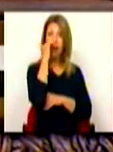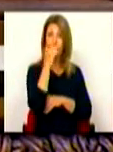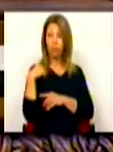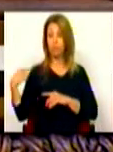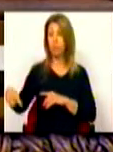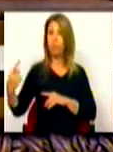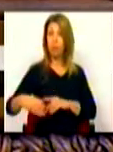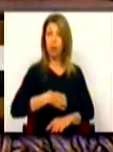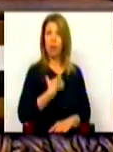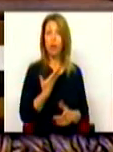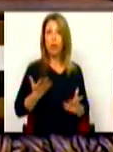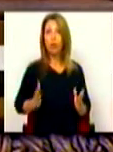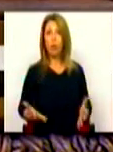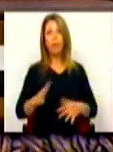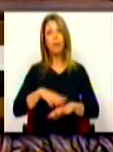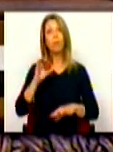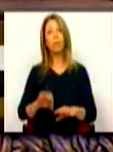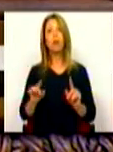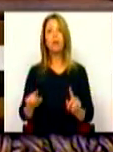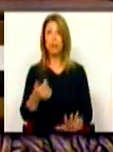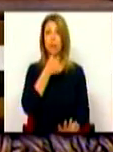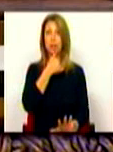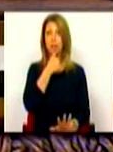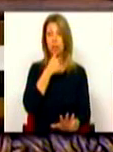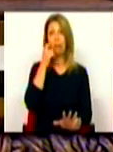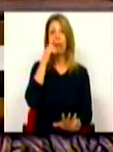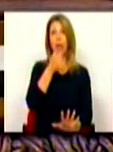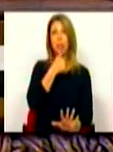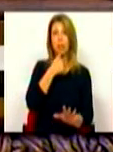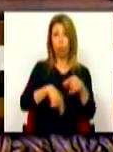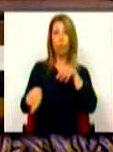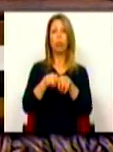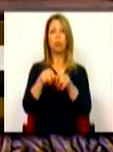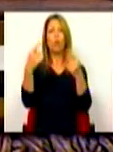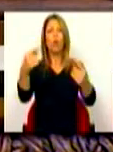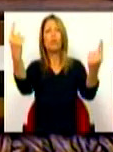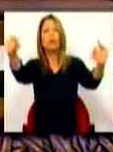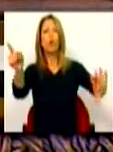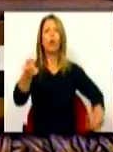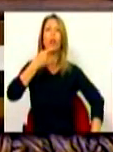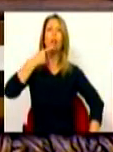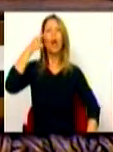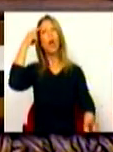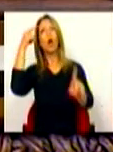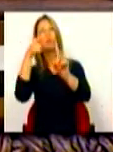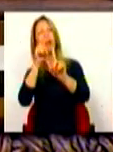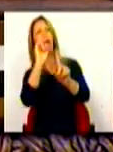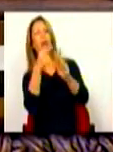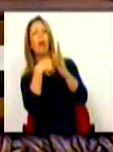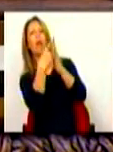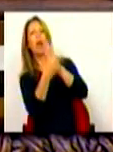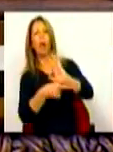dias e, por isso, aos decisores políticos não basta proclamar medidas e intenções, bem pelo